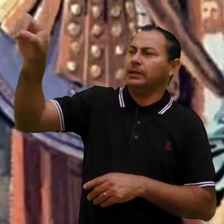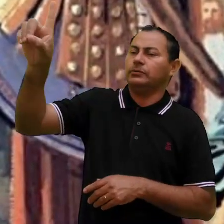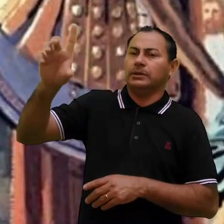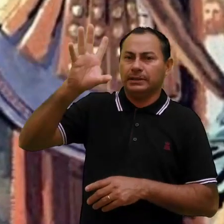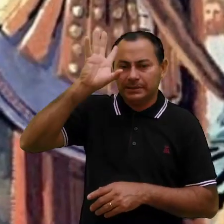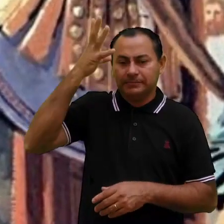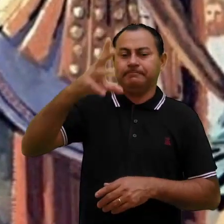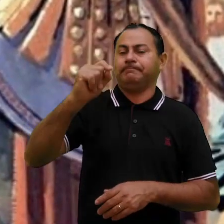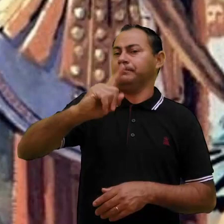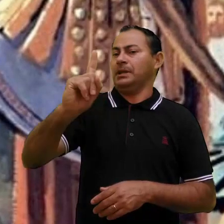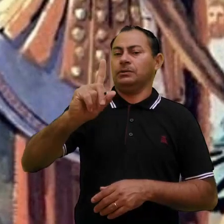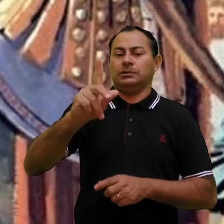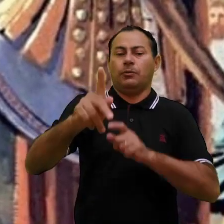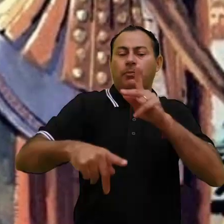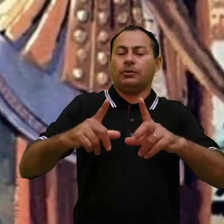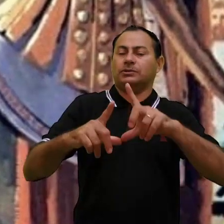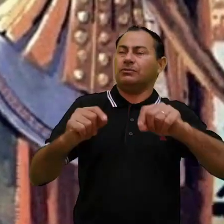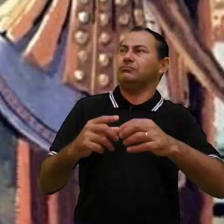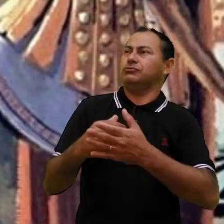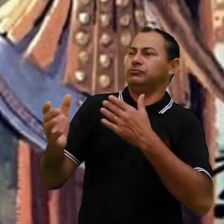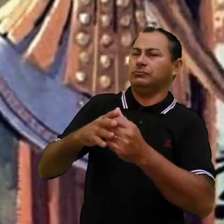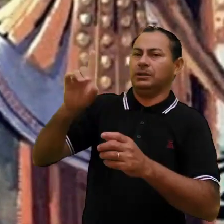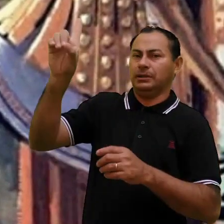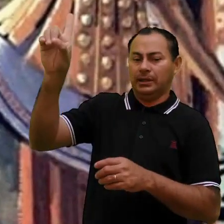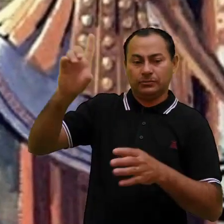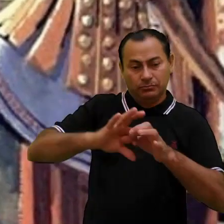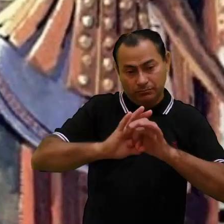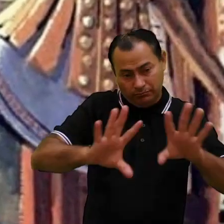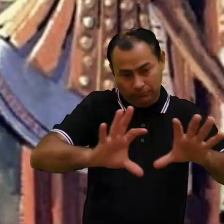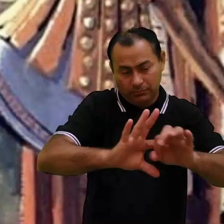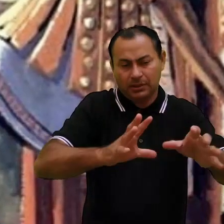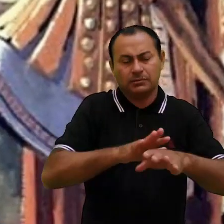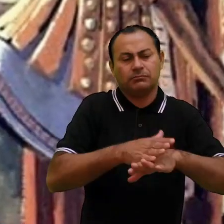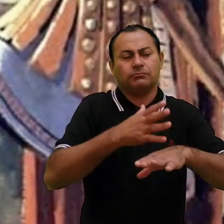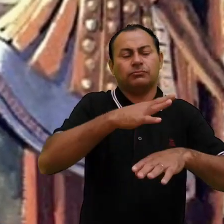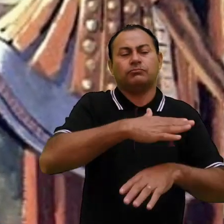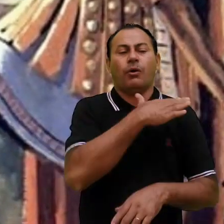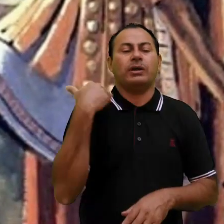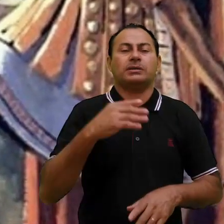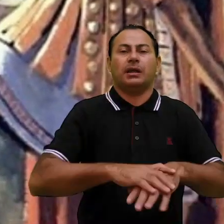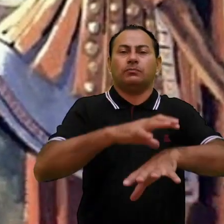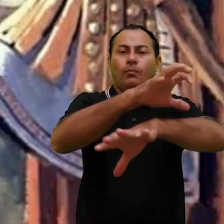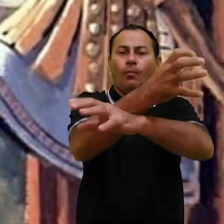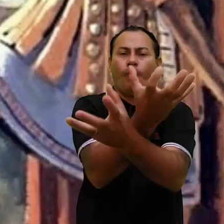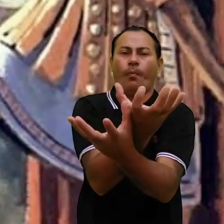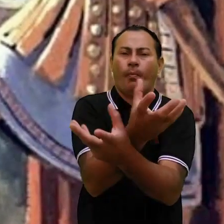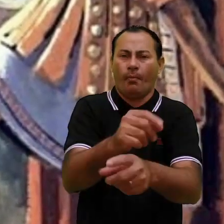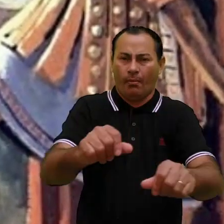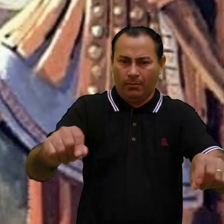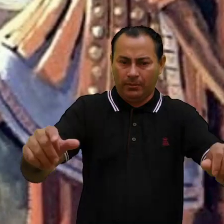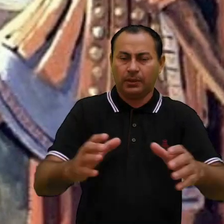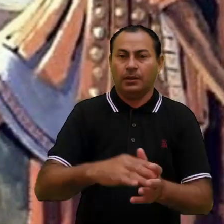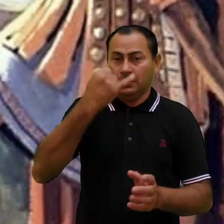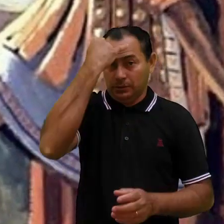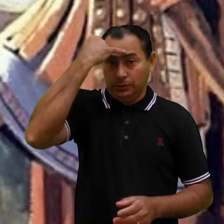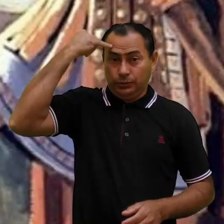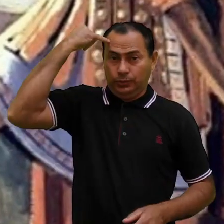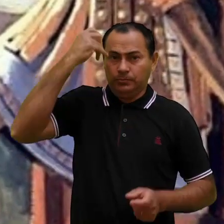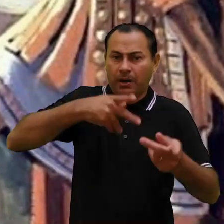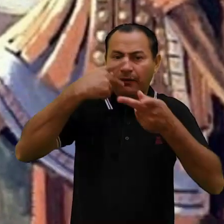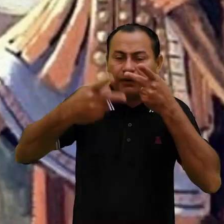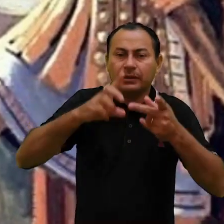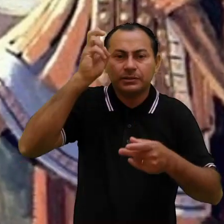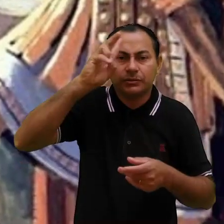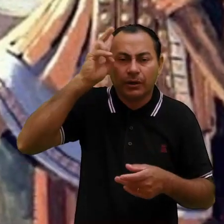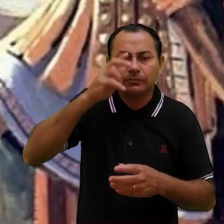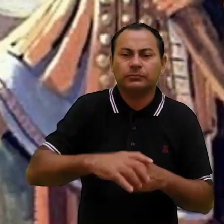eles decidiram não ser o povo escolhido, e por isso Deus permitiu que eles perecessem no deserto. Judas evoca esse episódio